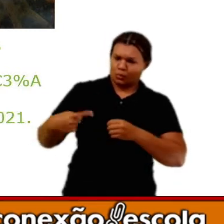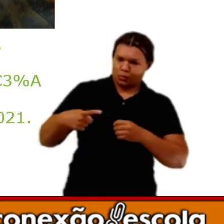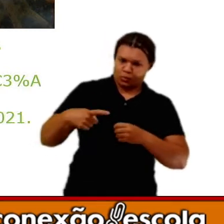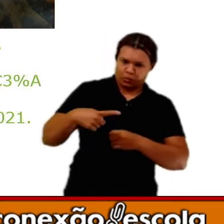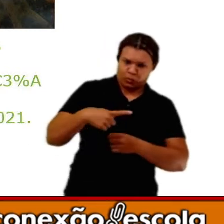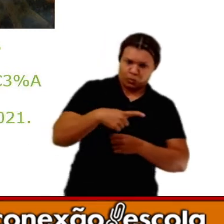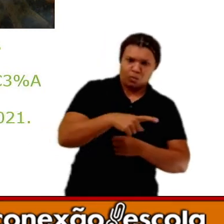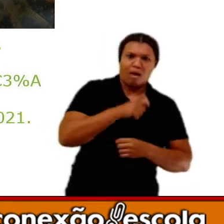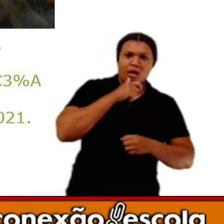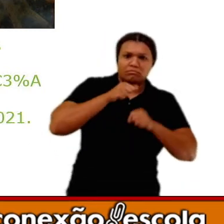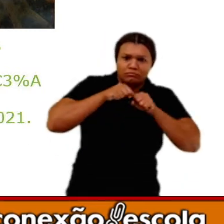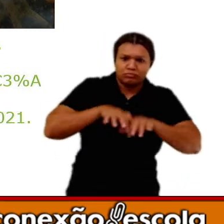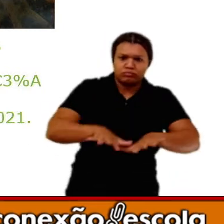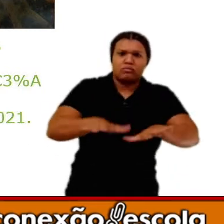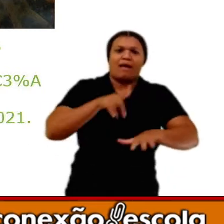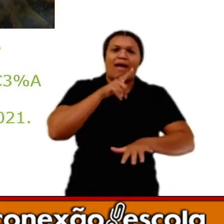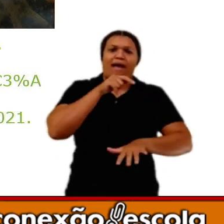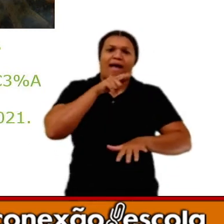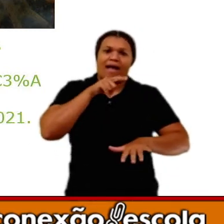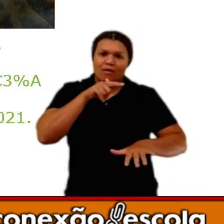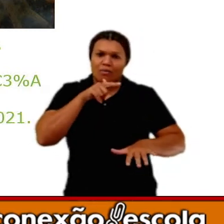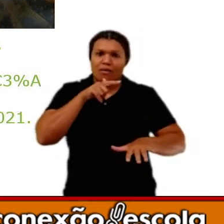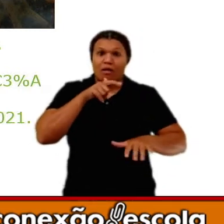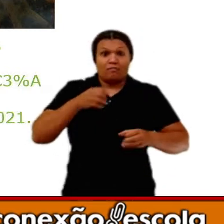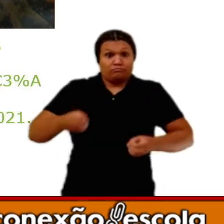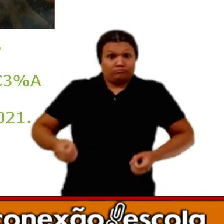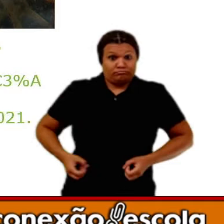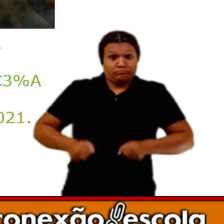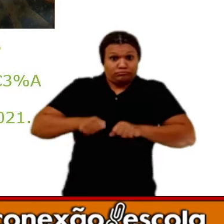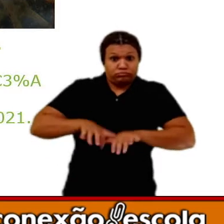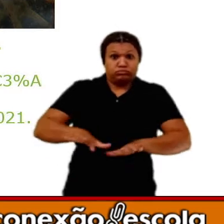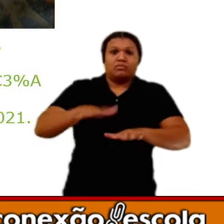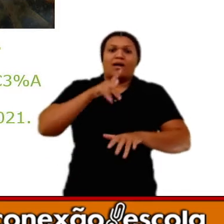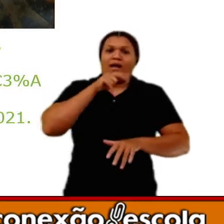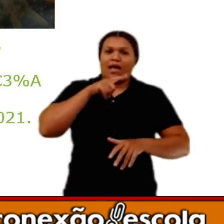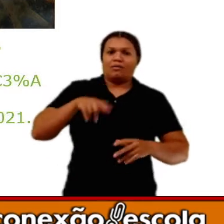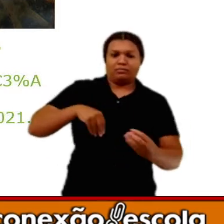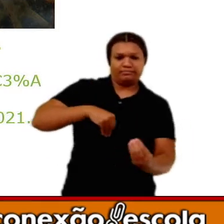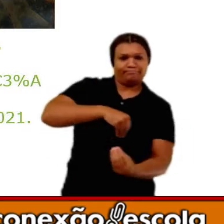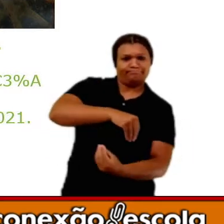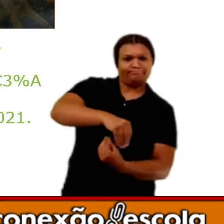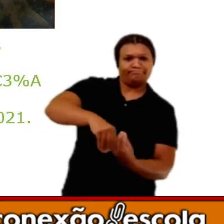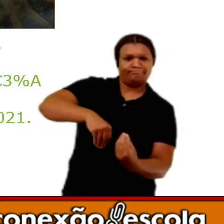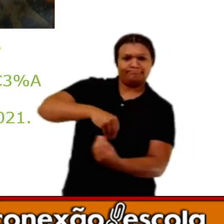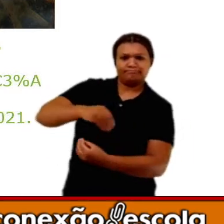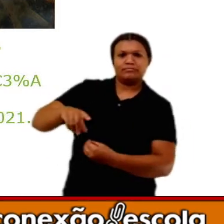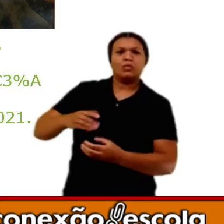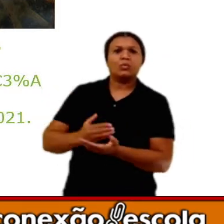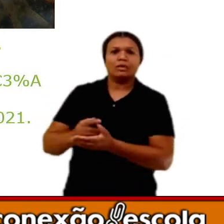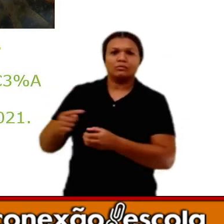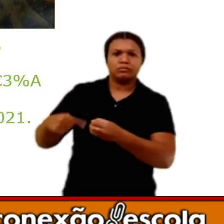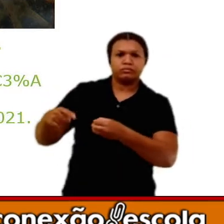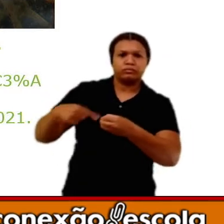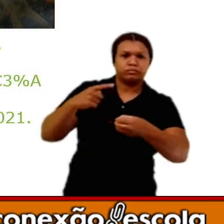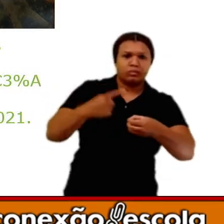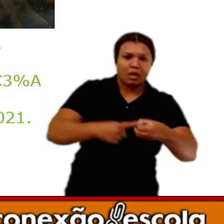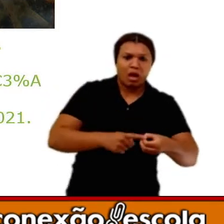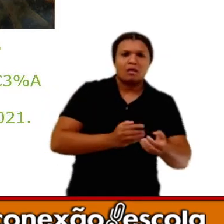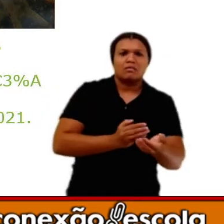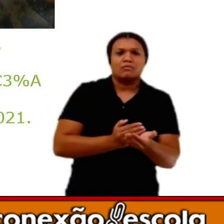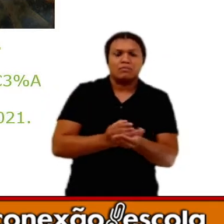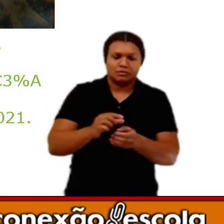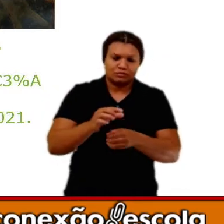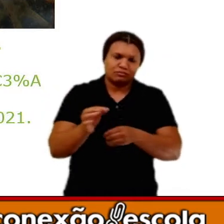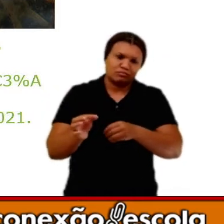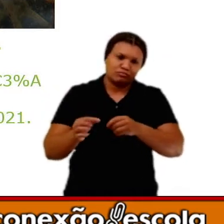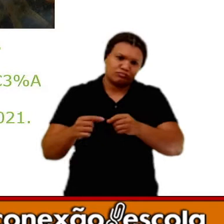são lançados na água, fazendo com que ocorra a fecundação, desenvolvendo girinos, que depois se tornam